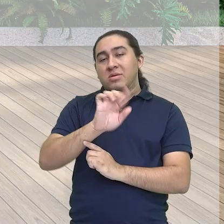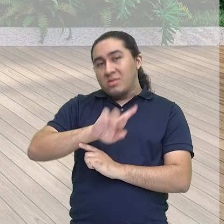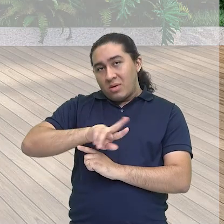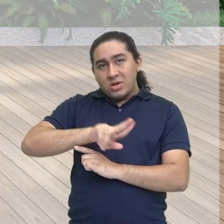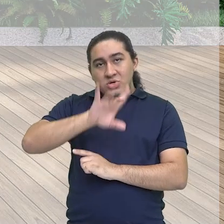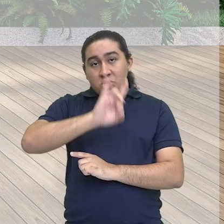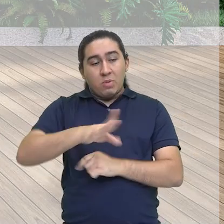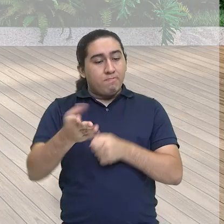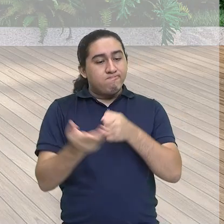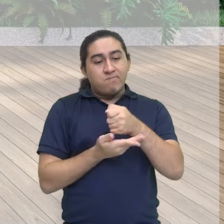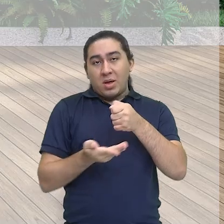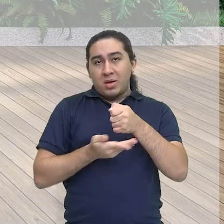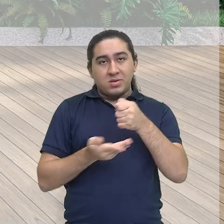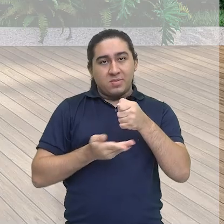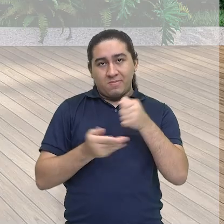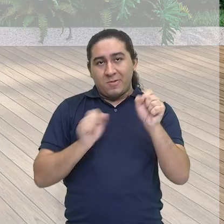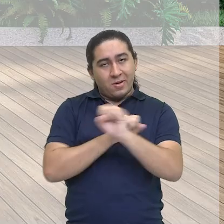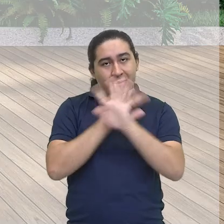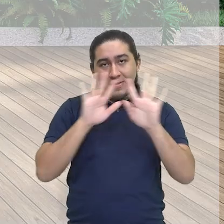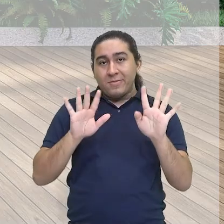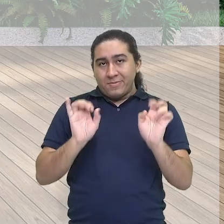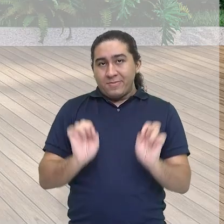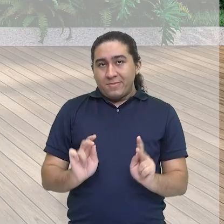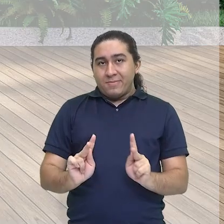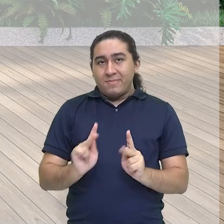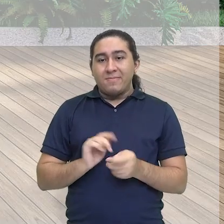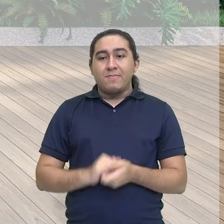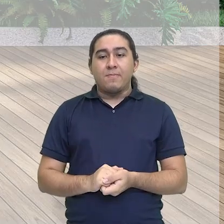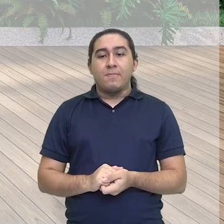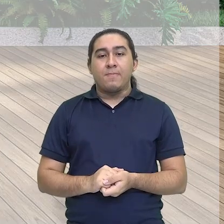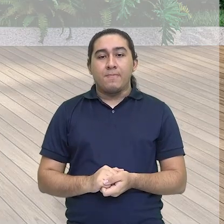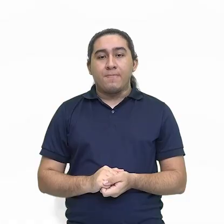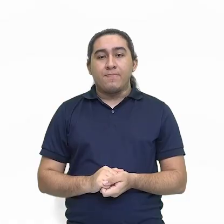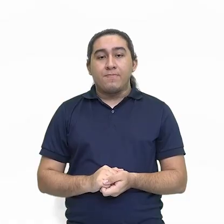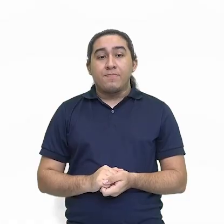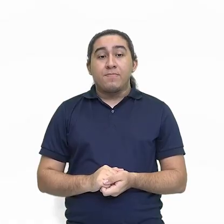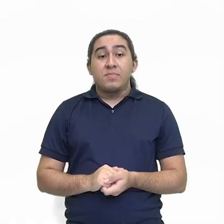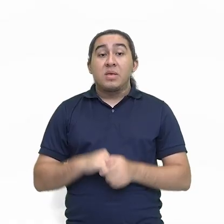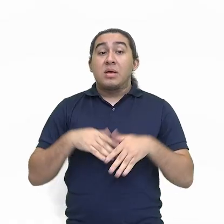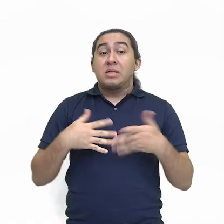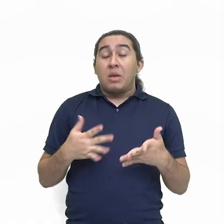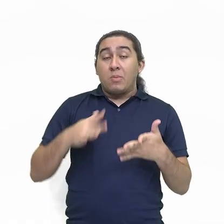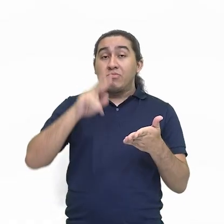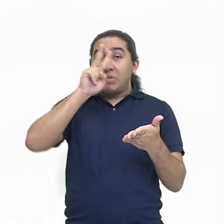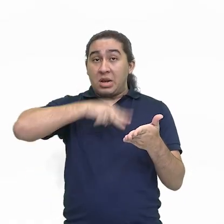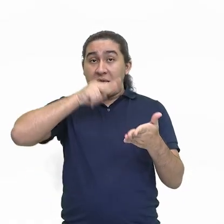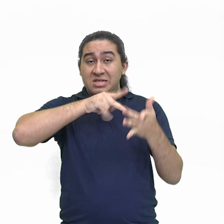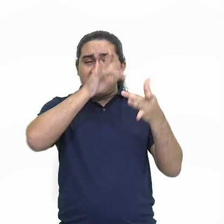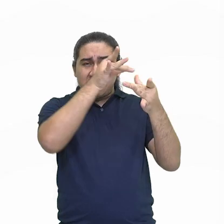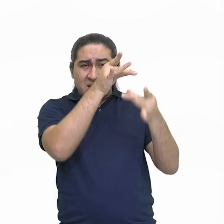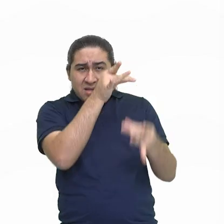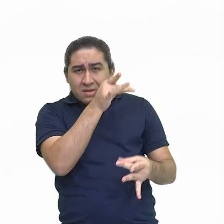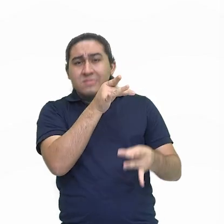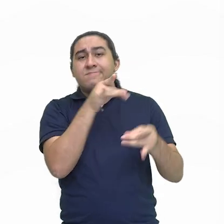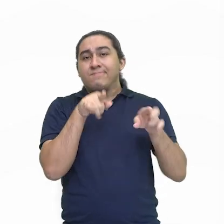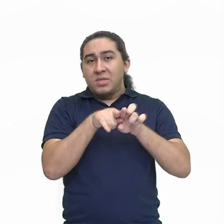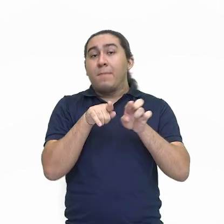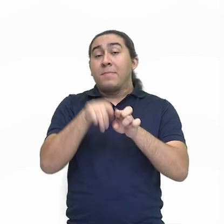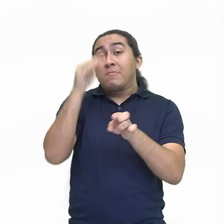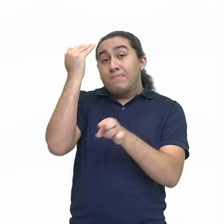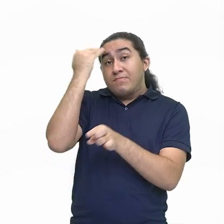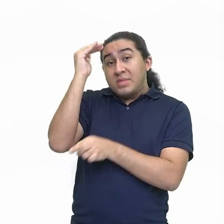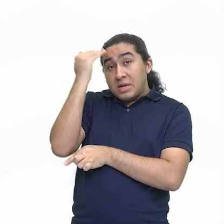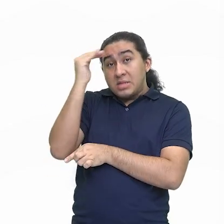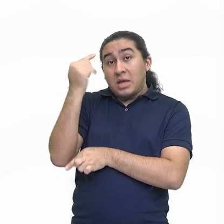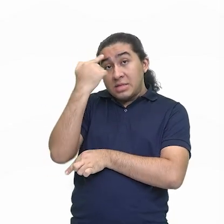aquelas que estão lá bem claras, tá? Então, ler nas entrelinhas e compreender as